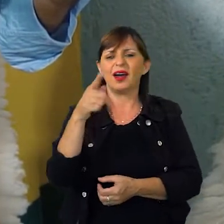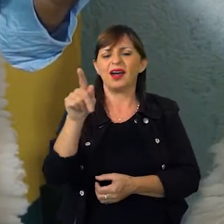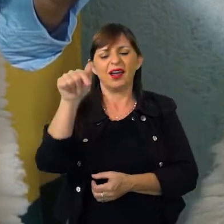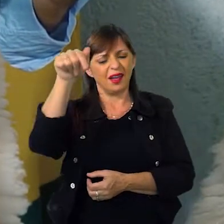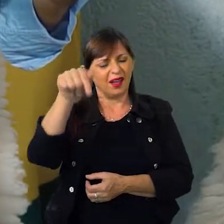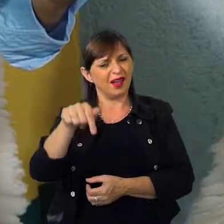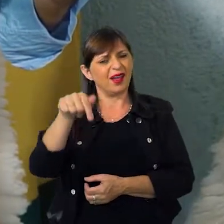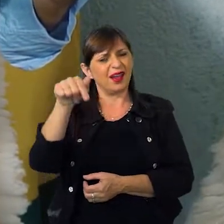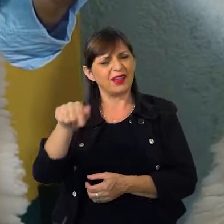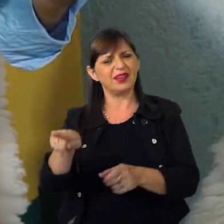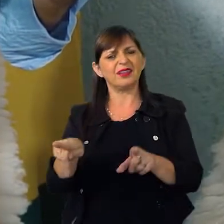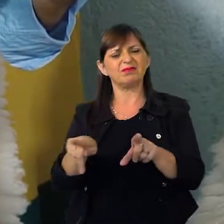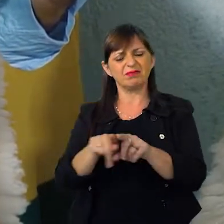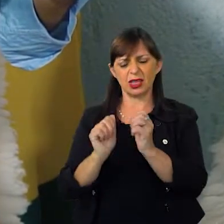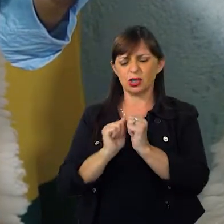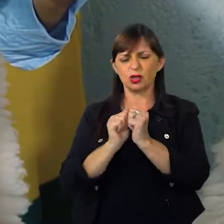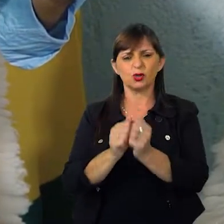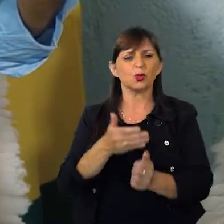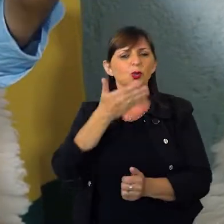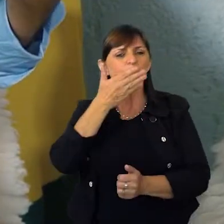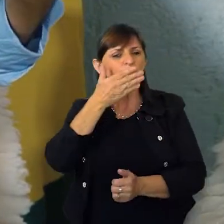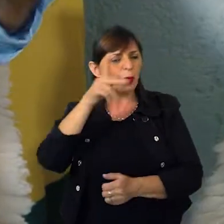Guarani 1